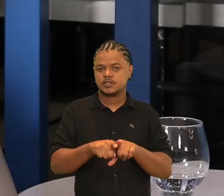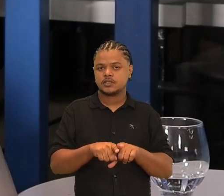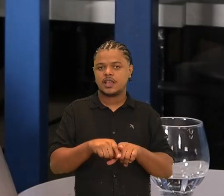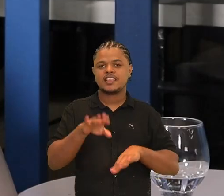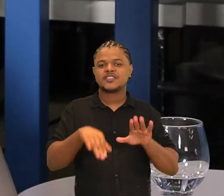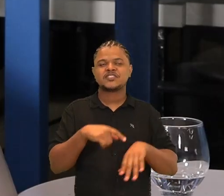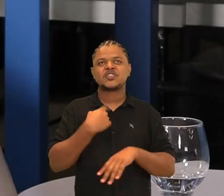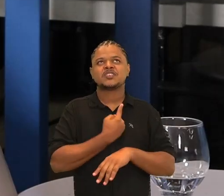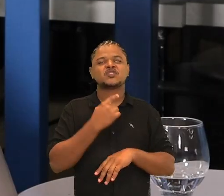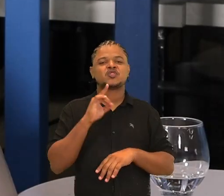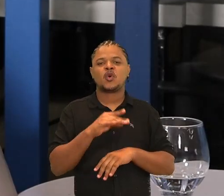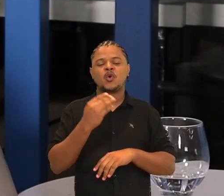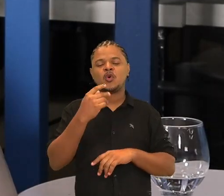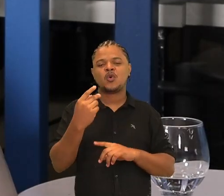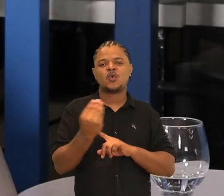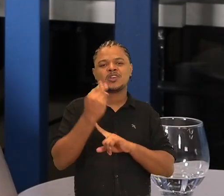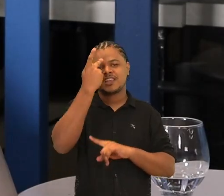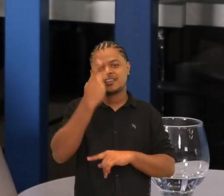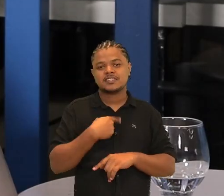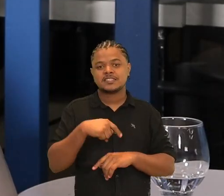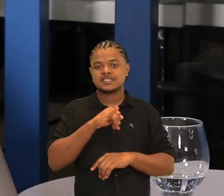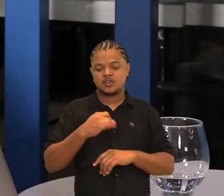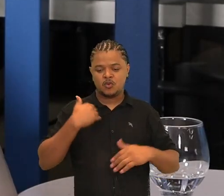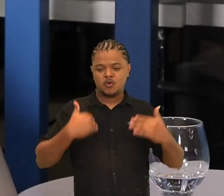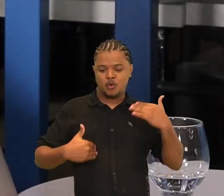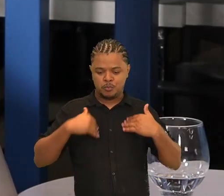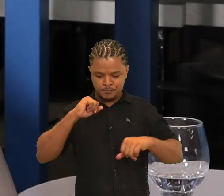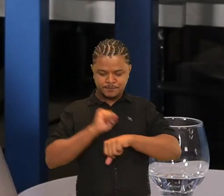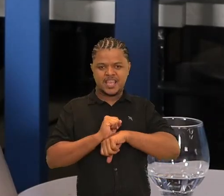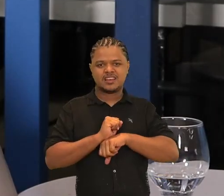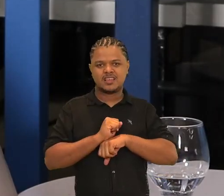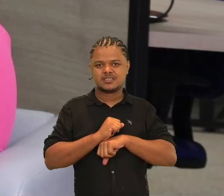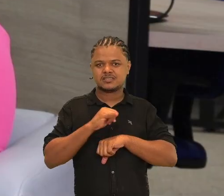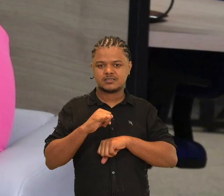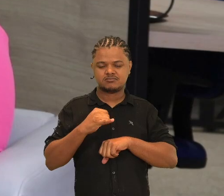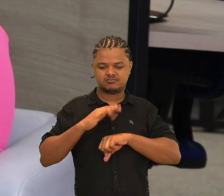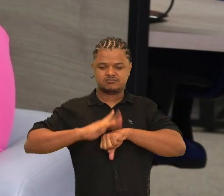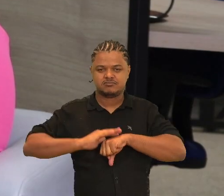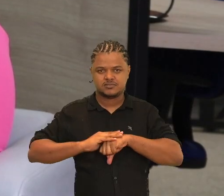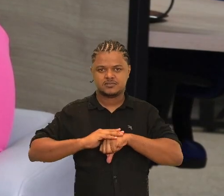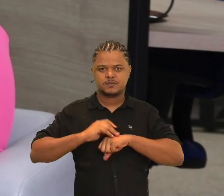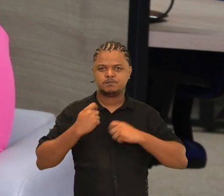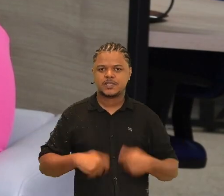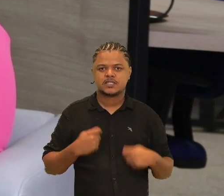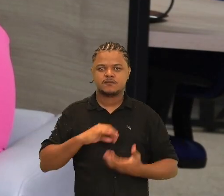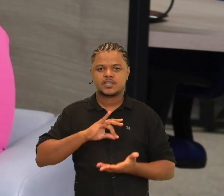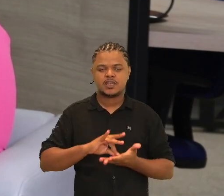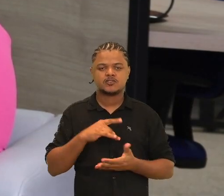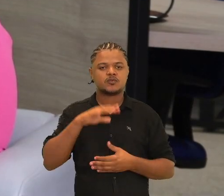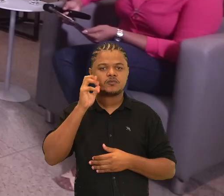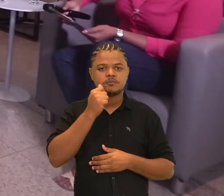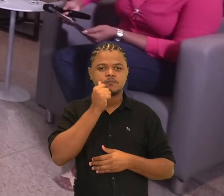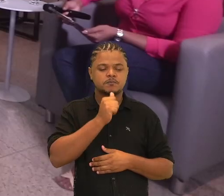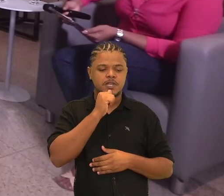se cuida depois que o nosso corpo responde, quando ele para, quando a gente realmente precisa. Essa semana eu estava ouvindo uma mãe que ela disse assim, eu